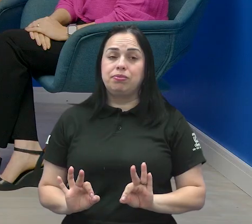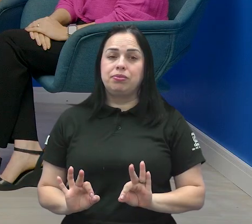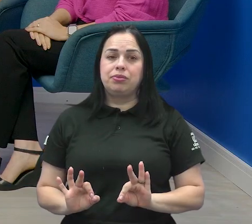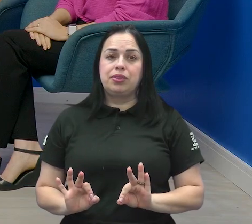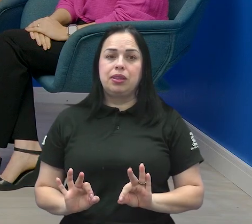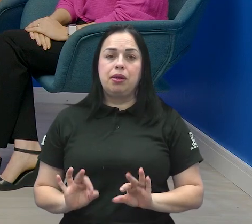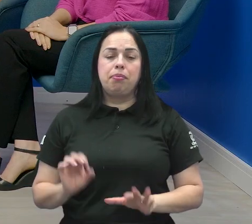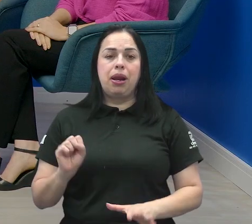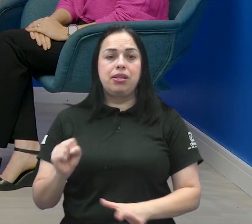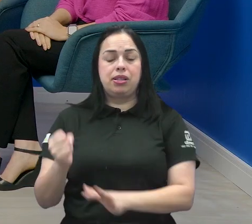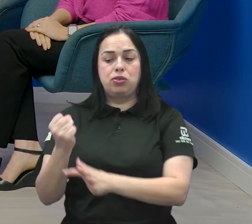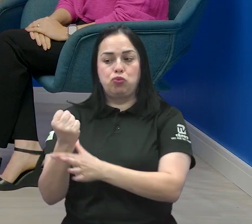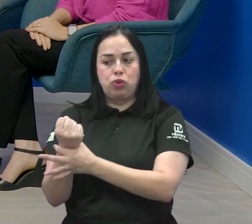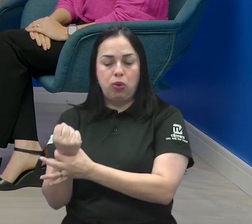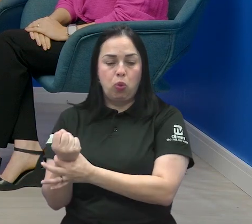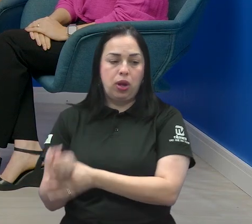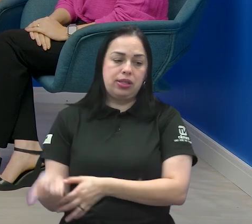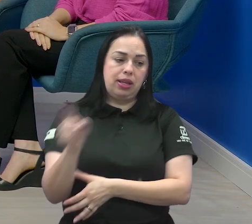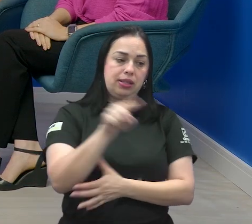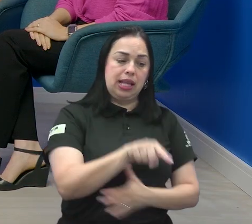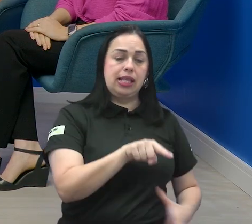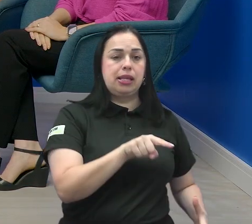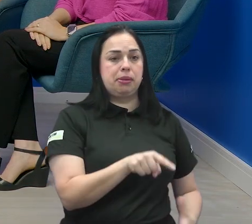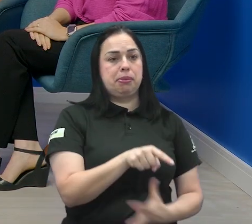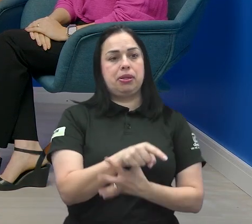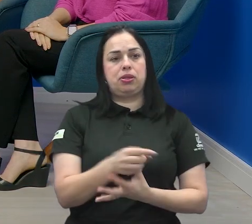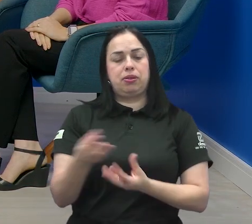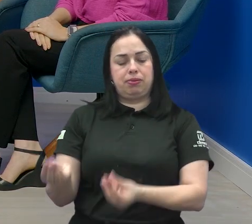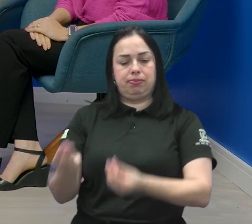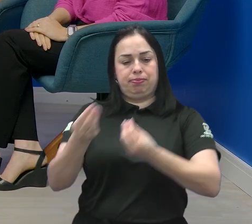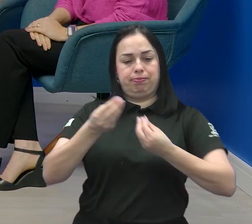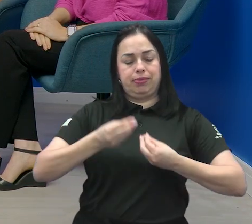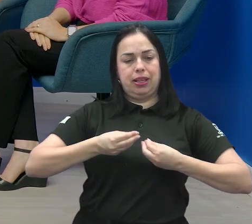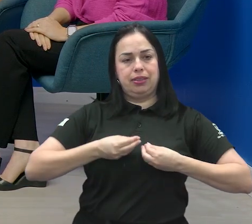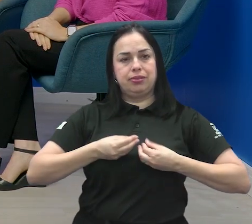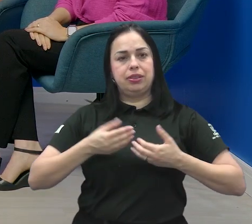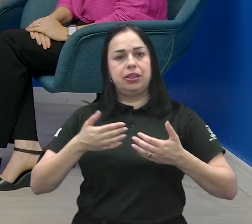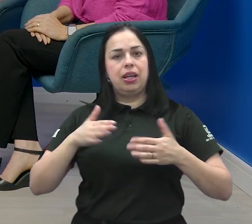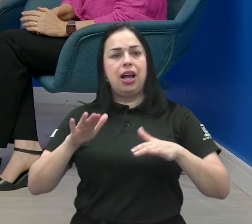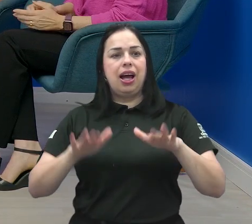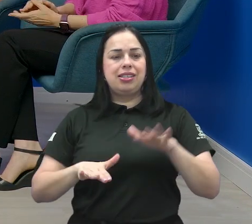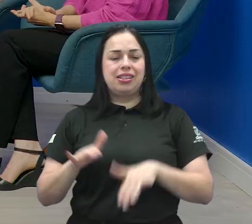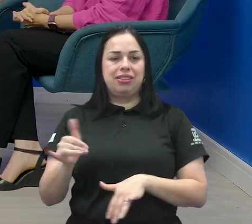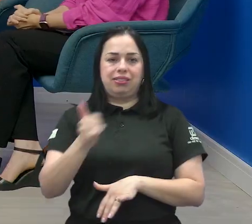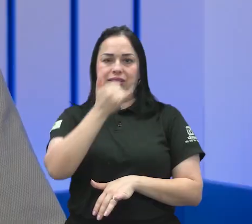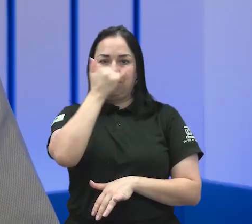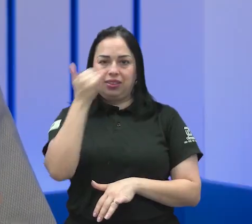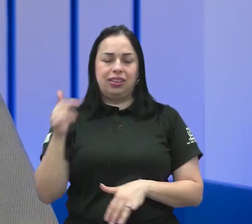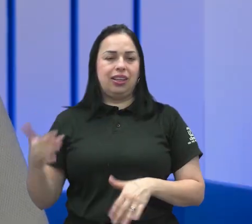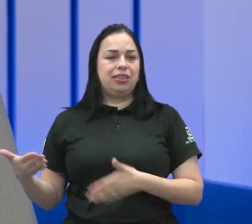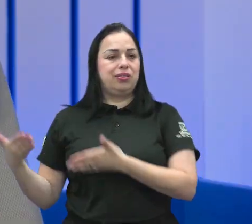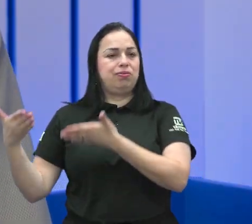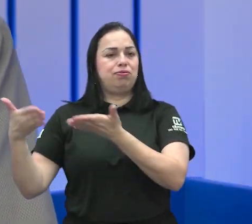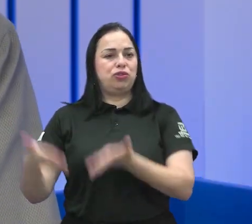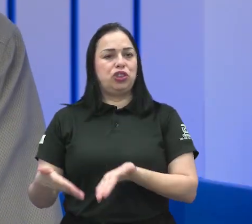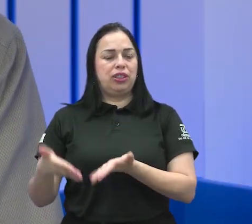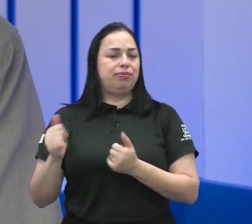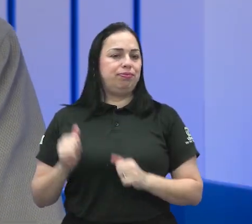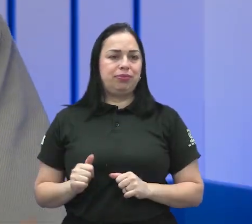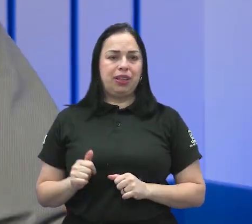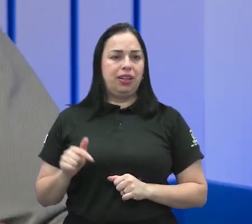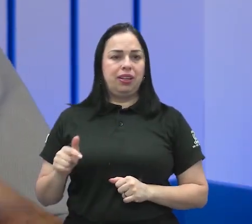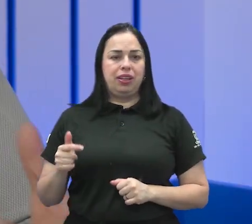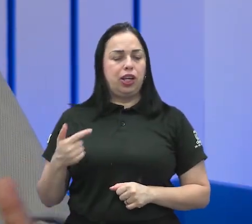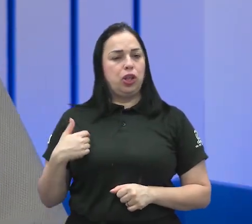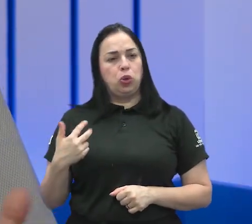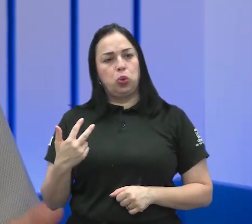Porque é para a segurança do próprio doador quanto para o paciente. Então, assim, às vezes é um pouco frustrante, às vezes um doador que chega lá